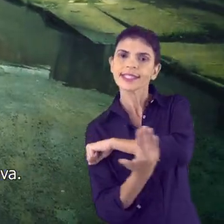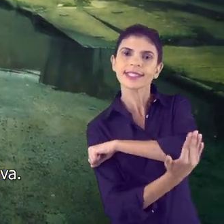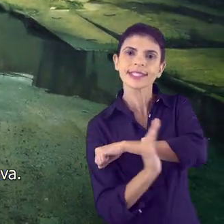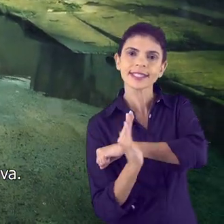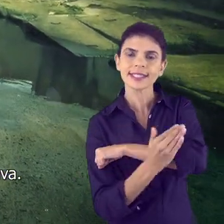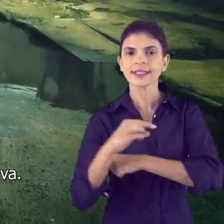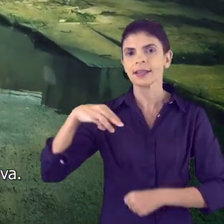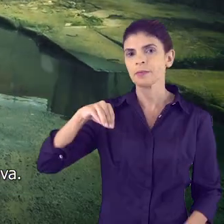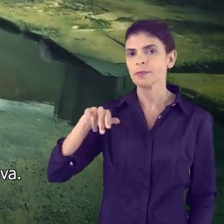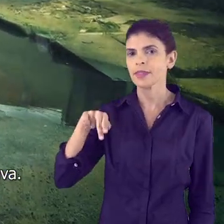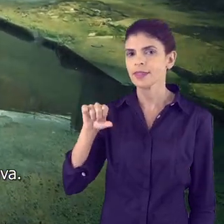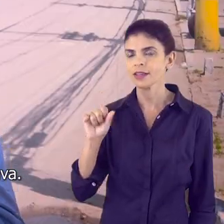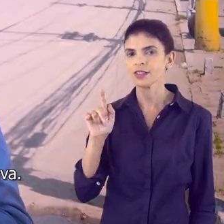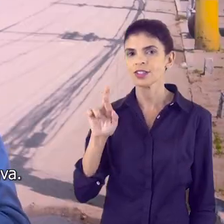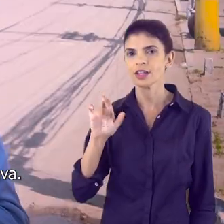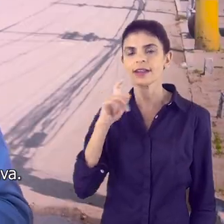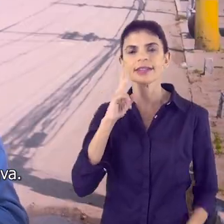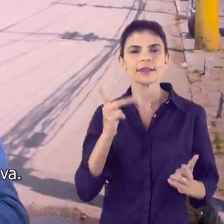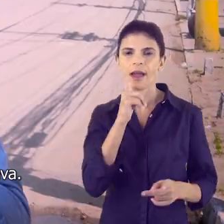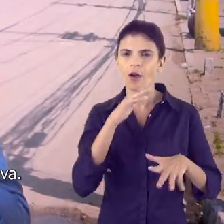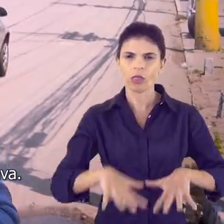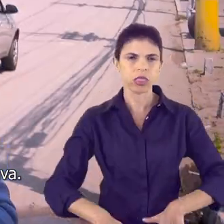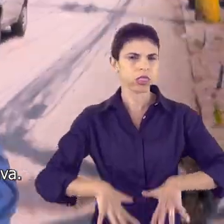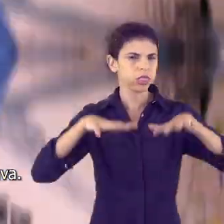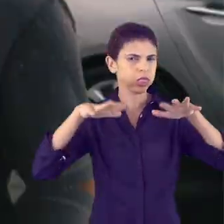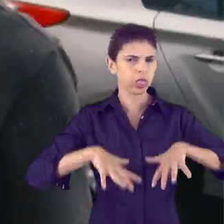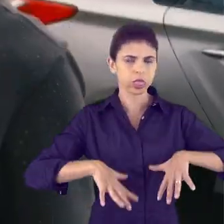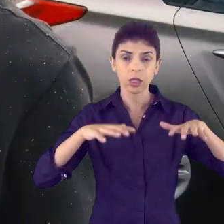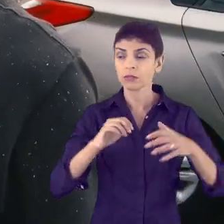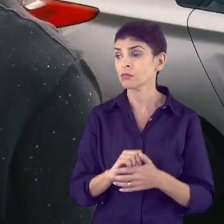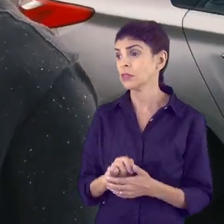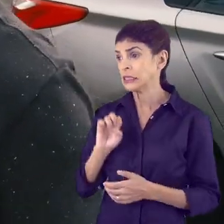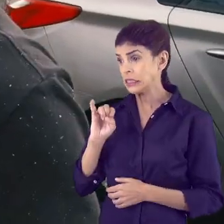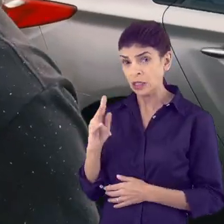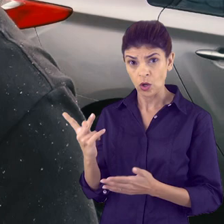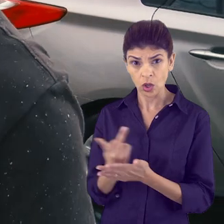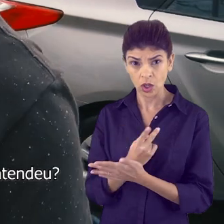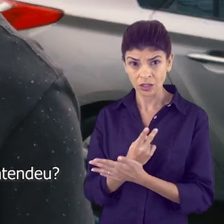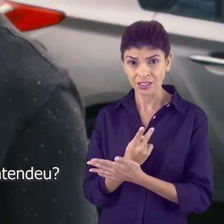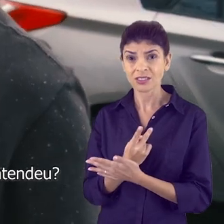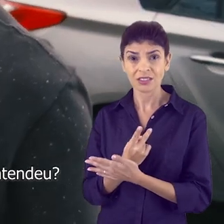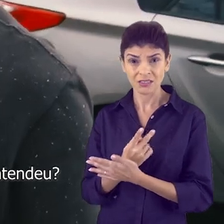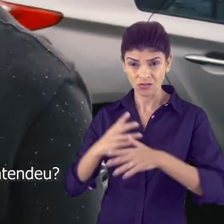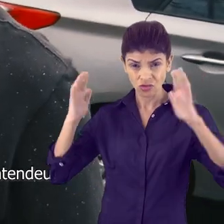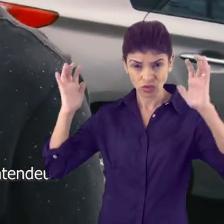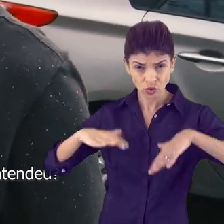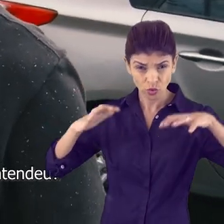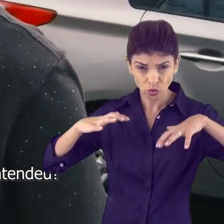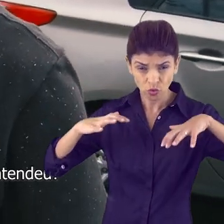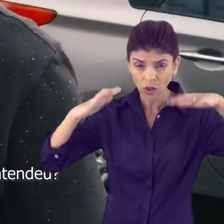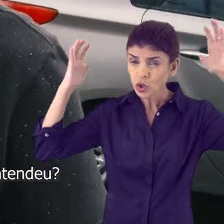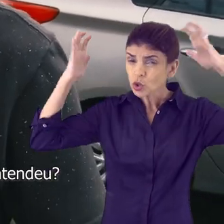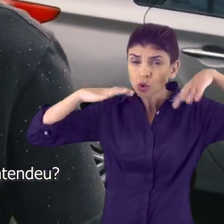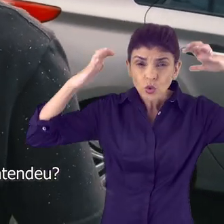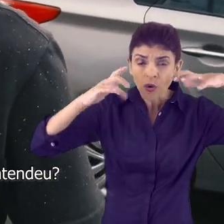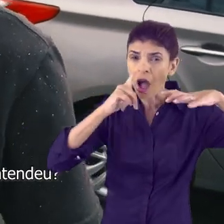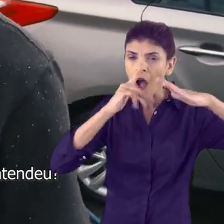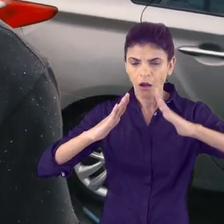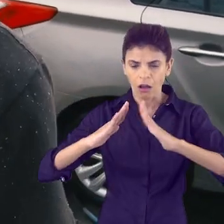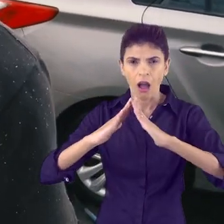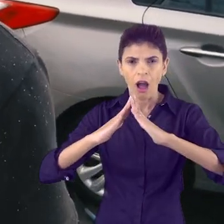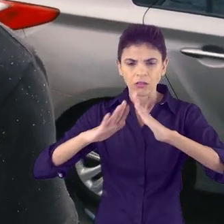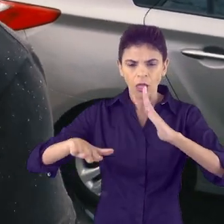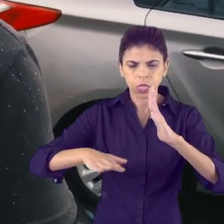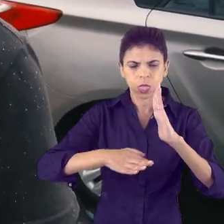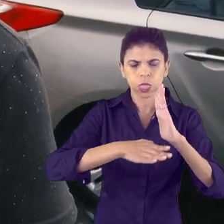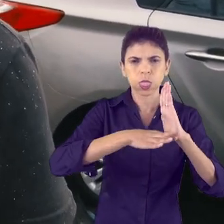que é ponto de alagamento nos dias de chuva. Quando chove, as casas aqui ficam inundadas até meio metro de altura,